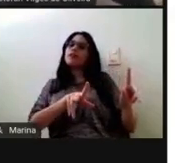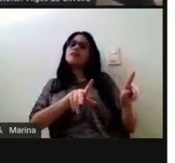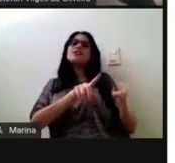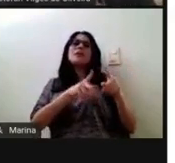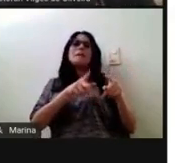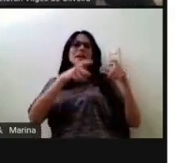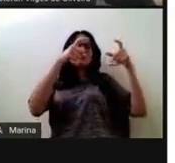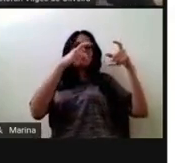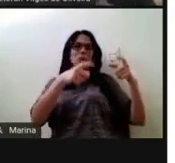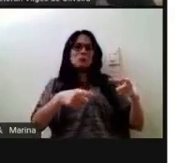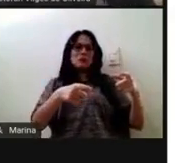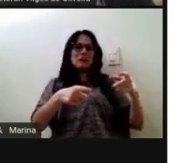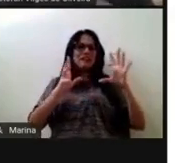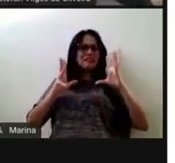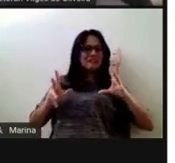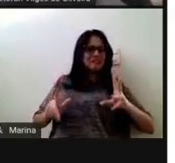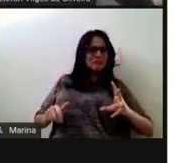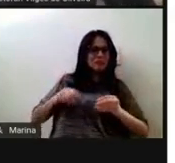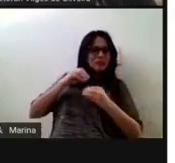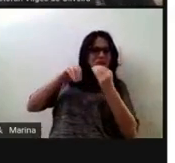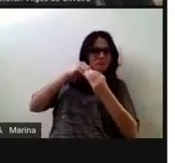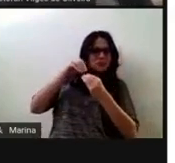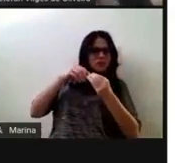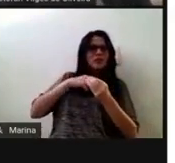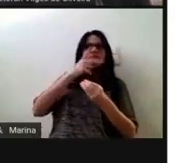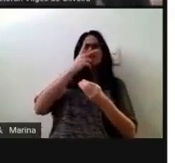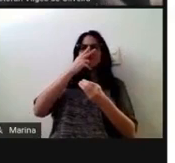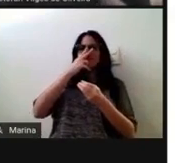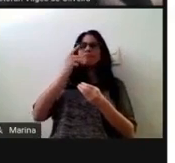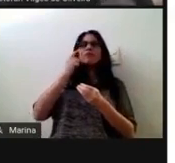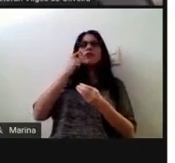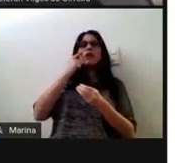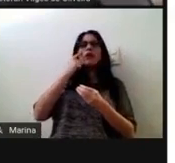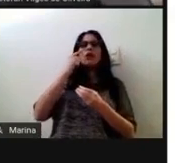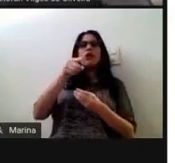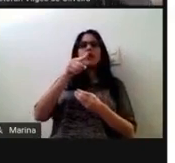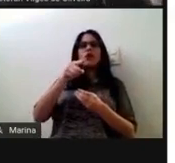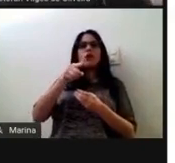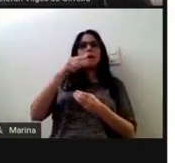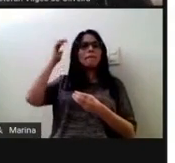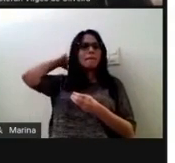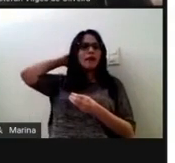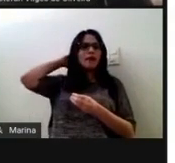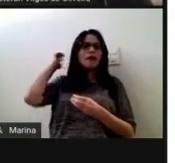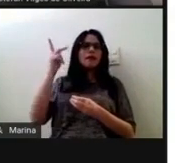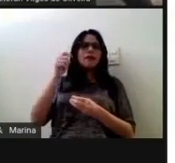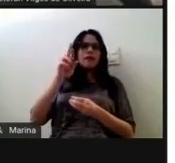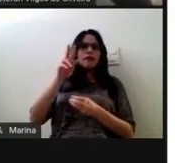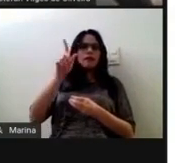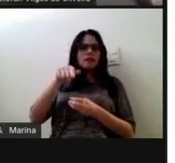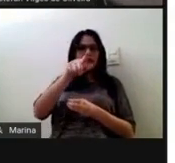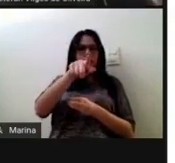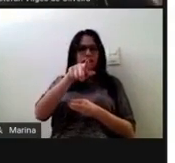da China, da emergência de novos patógenos. Aqui uma imagem do mercado Ver-o-Peso, no Pará. Quem já teve a oportunidade de visitar, um